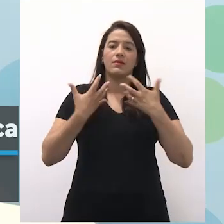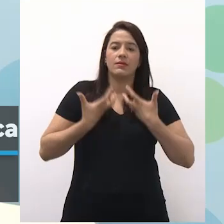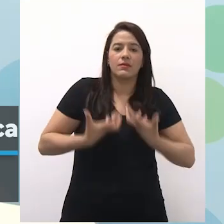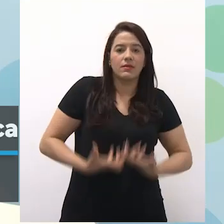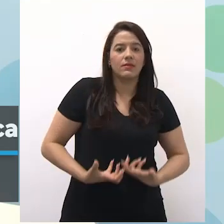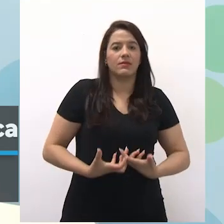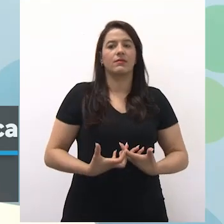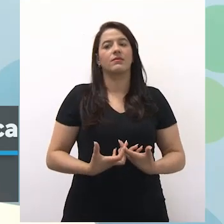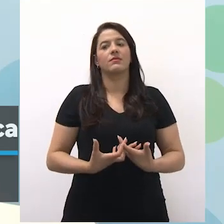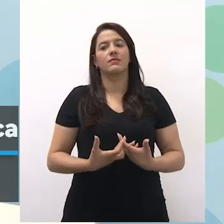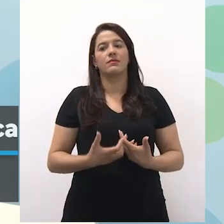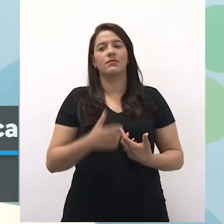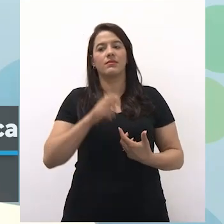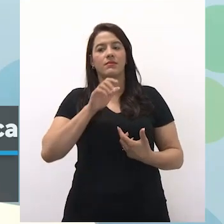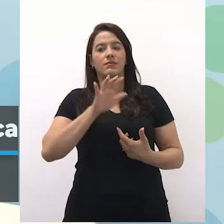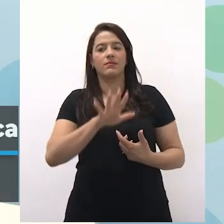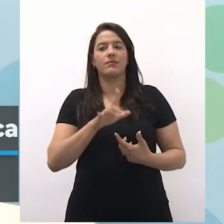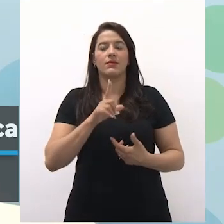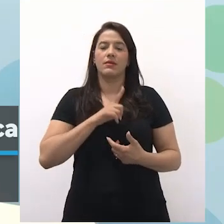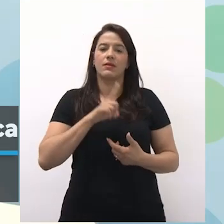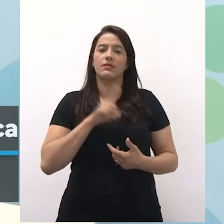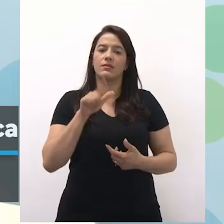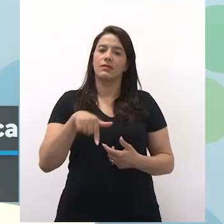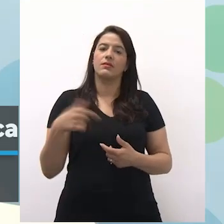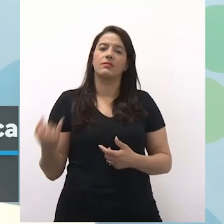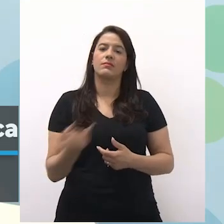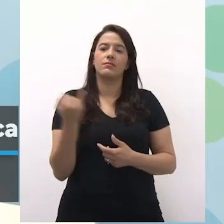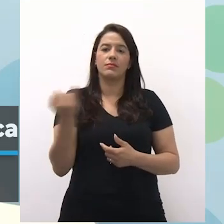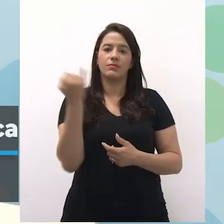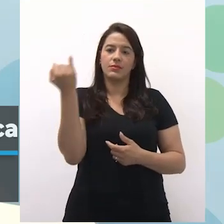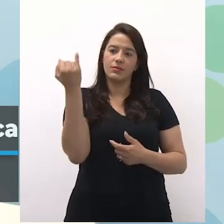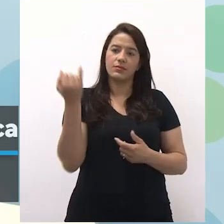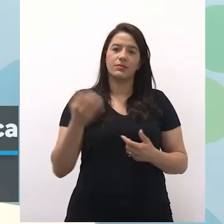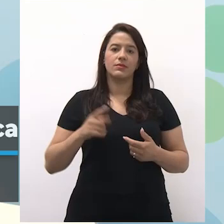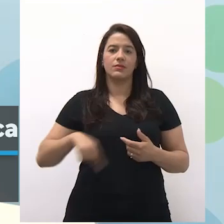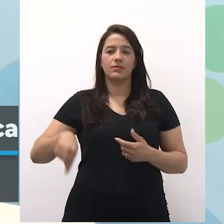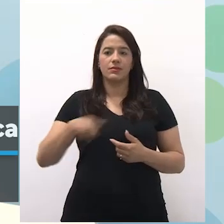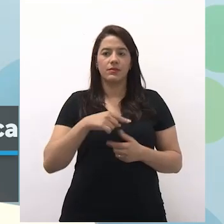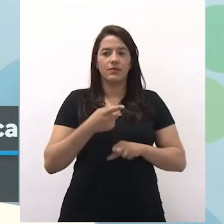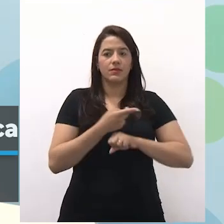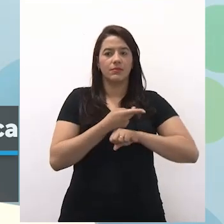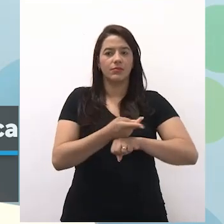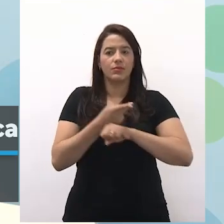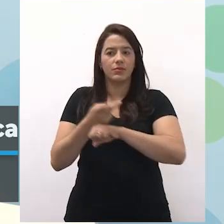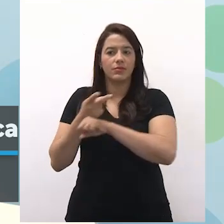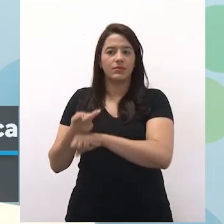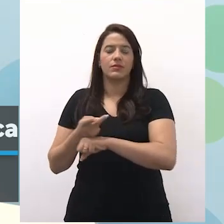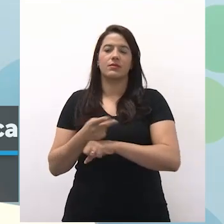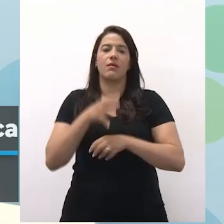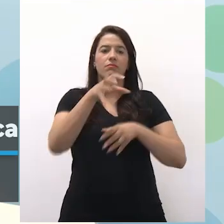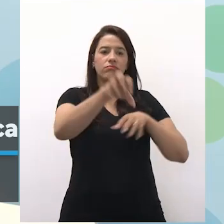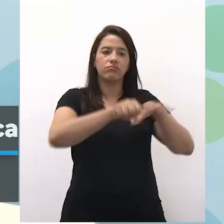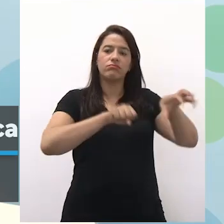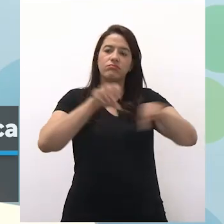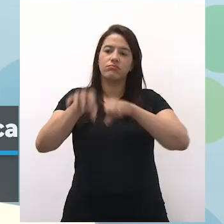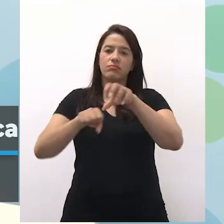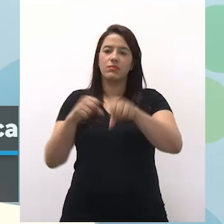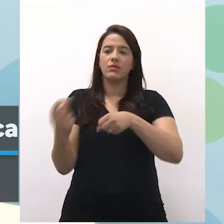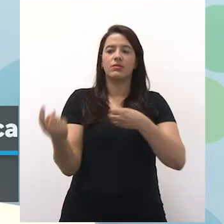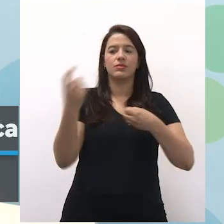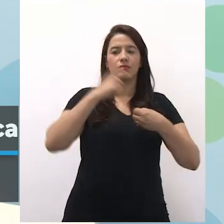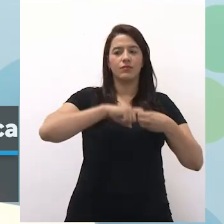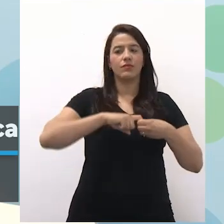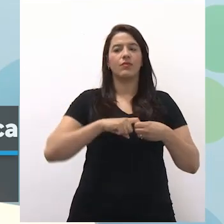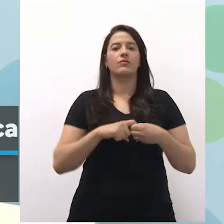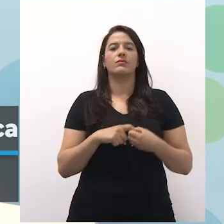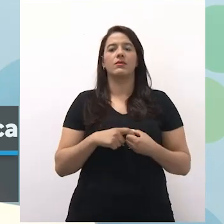mas essa questão é importante aí na busca desses estudantes, né? Para eles retornarem nesse momento